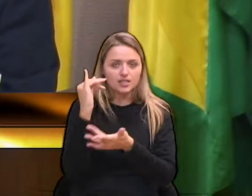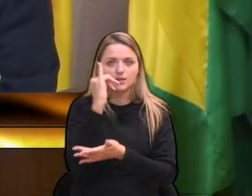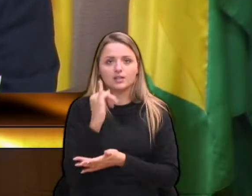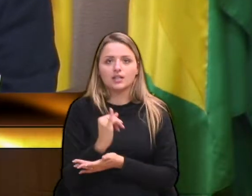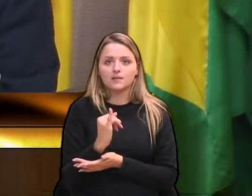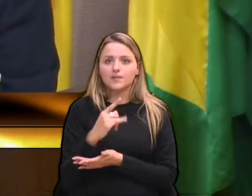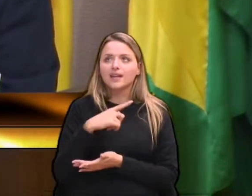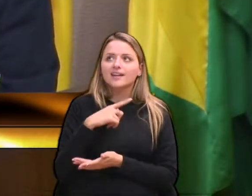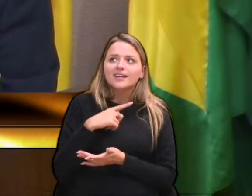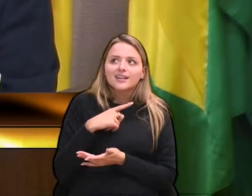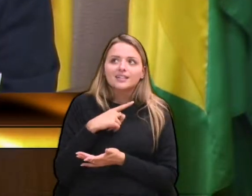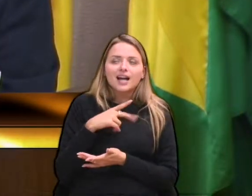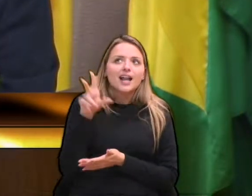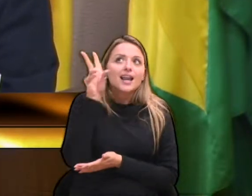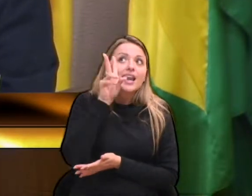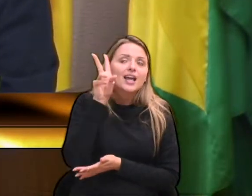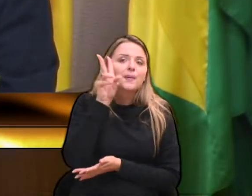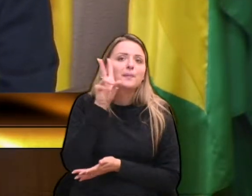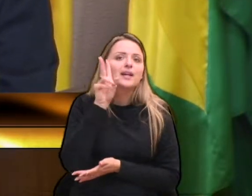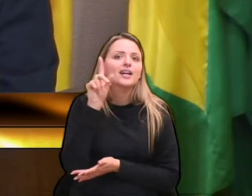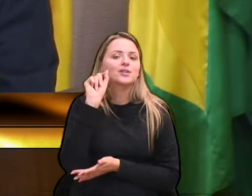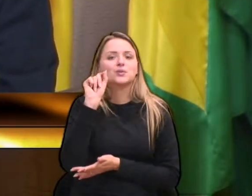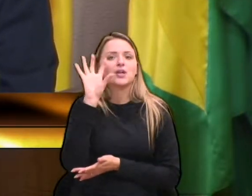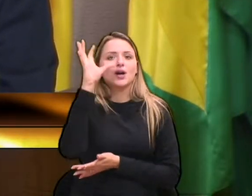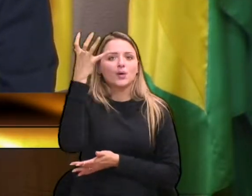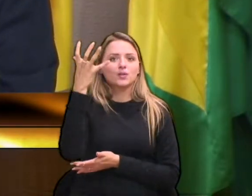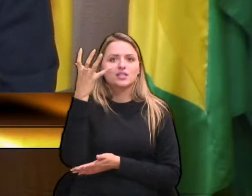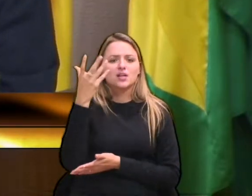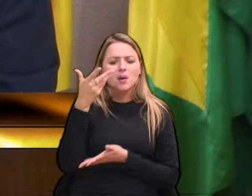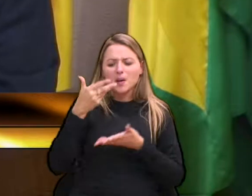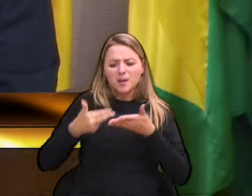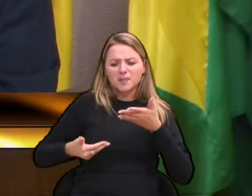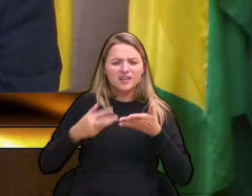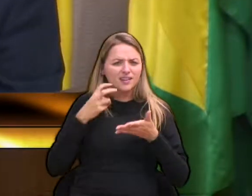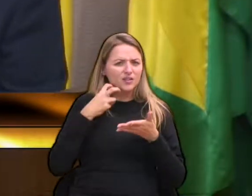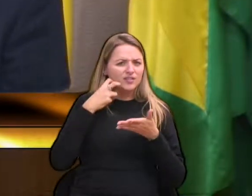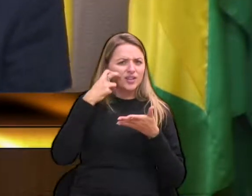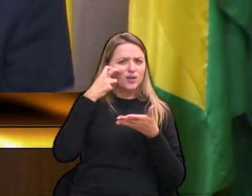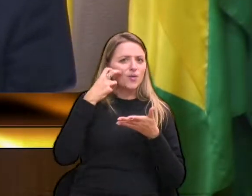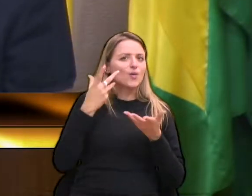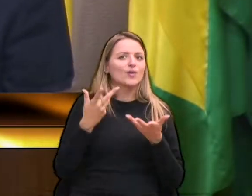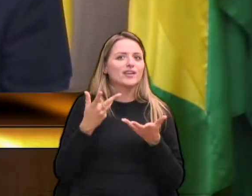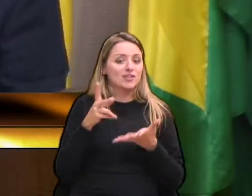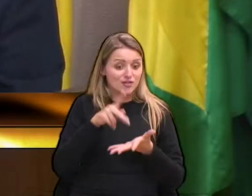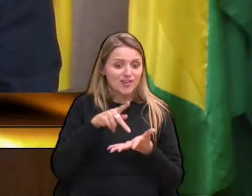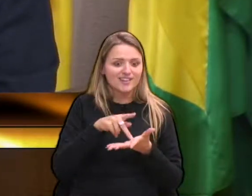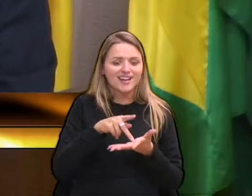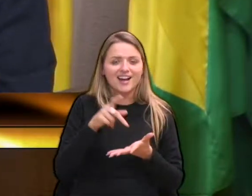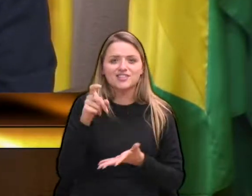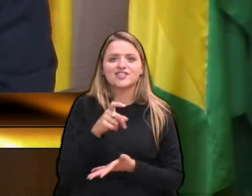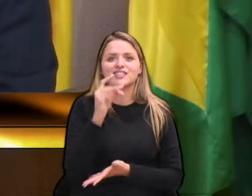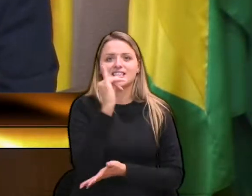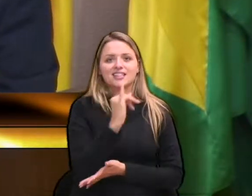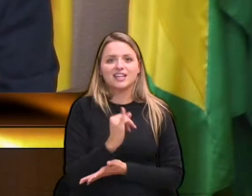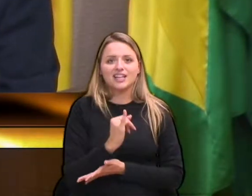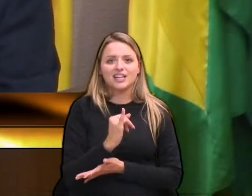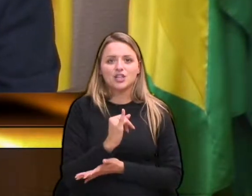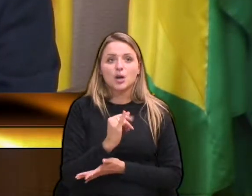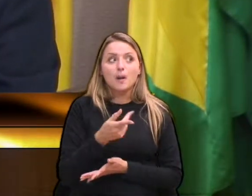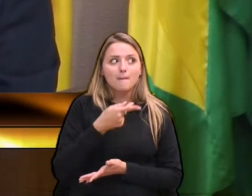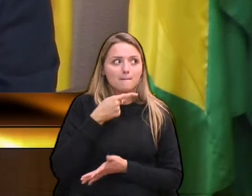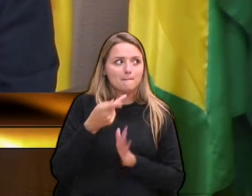de retorno às origens. Perderam a vergonha de sua herança italiana. Expressa no modo de